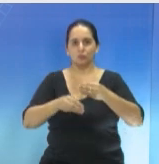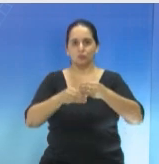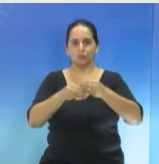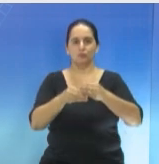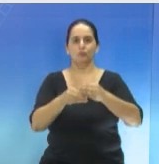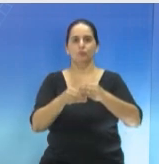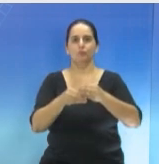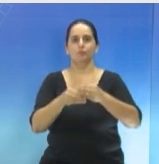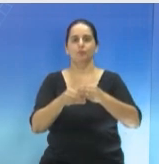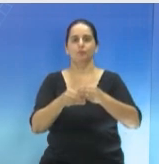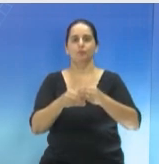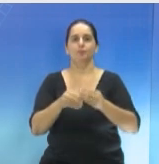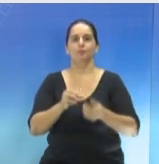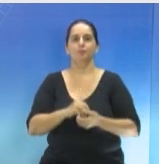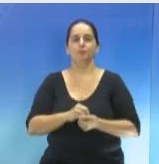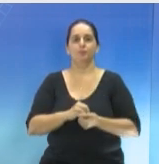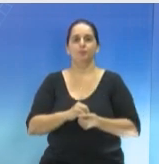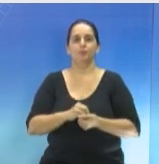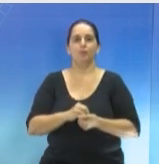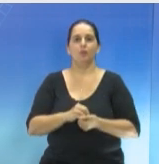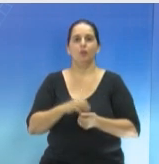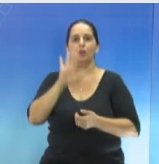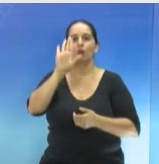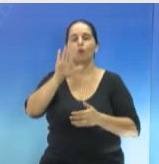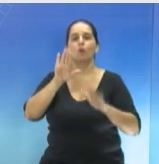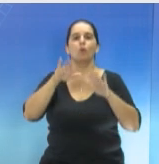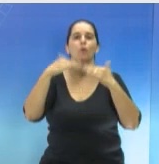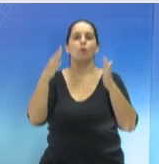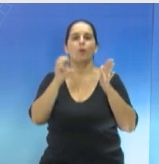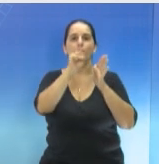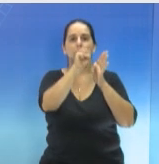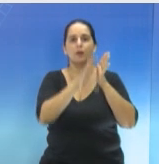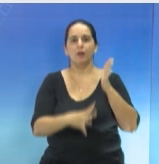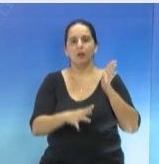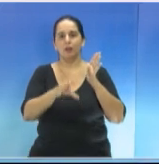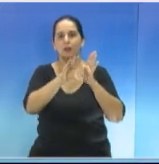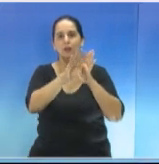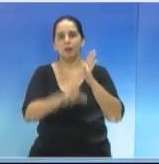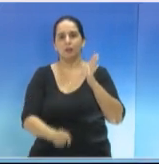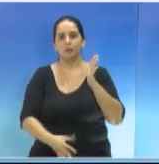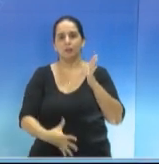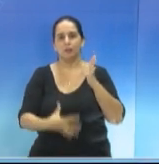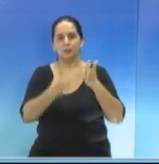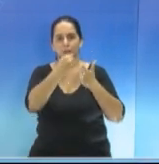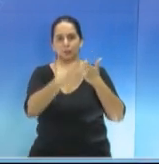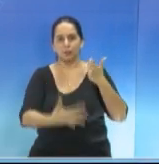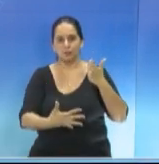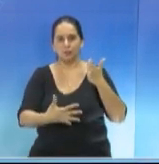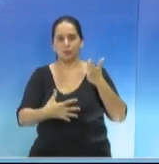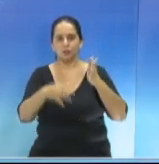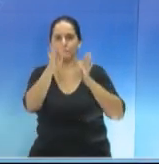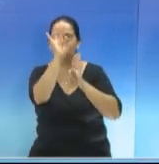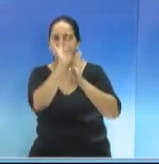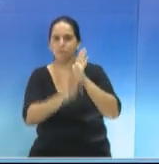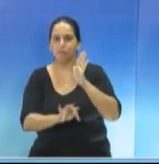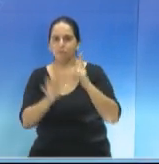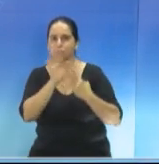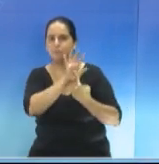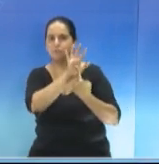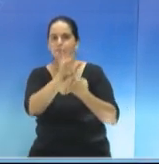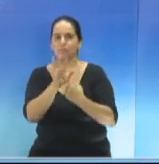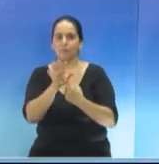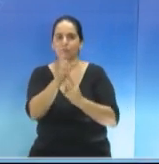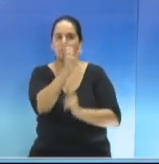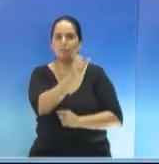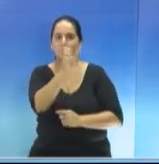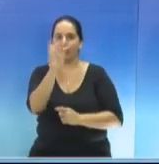vamos ater essa palavra, resumo. Qual a característica de um texto que apresenta a primeira palavra resumo? Tem o título, resumo e